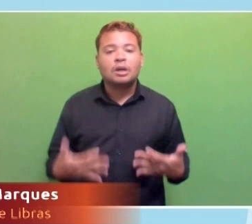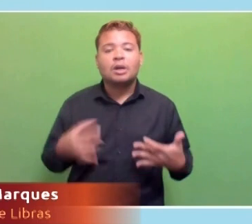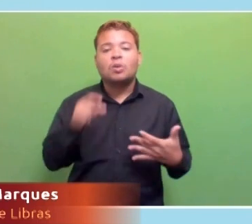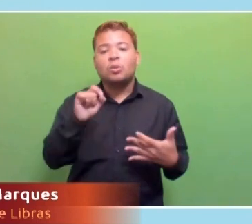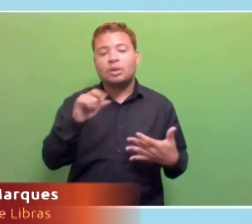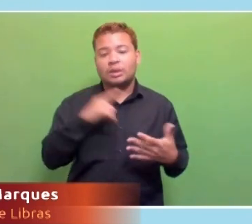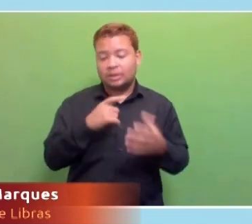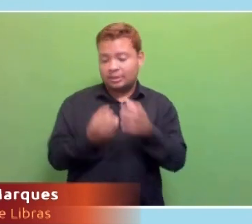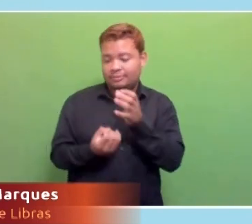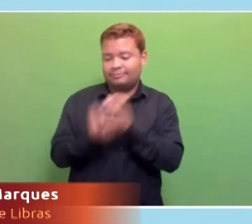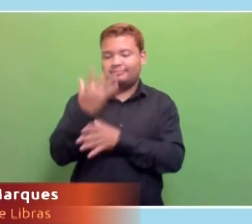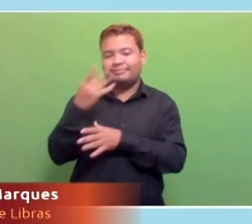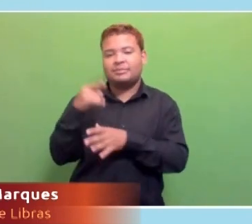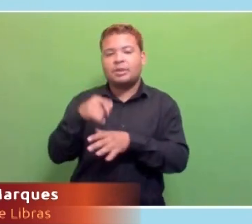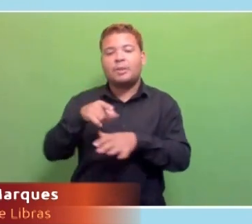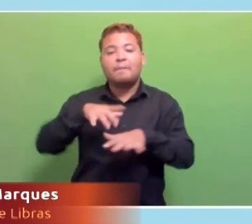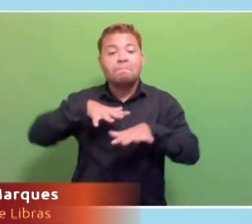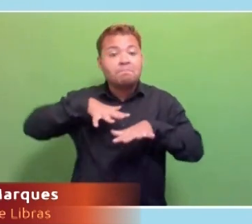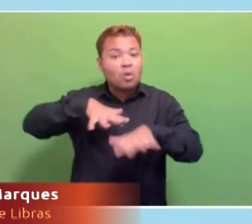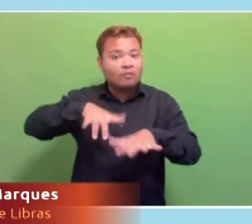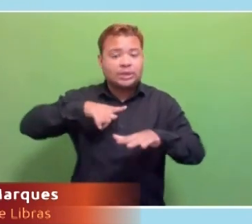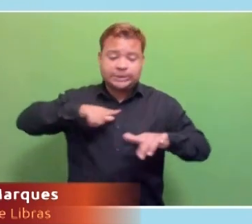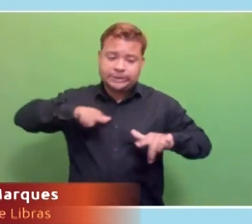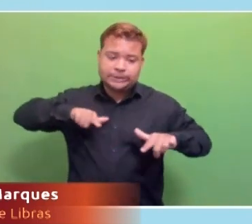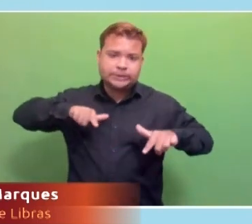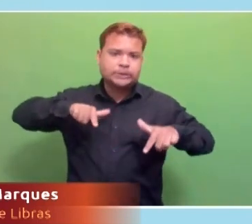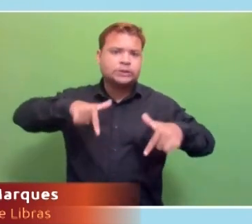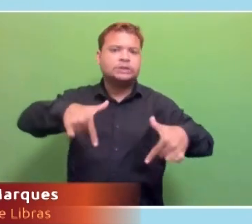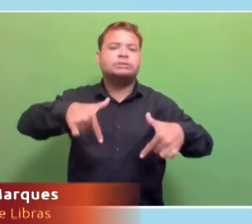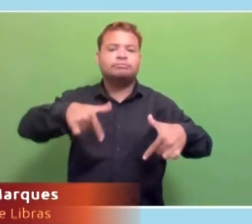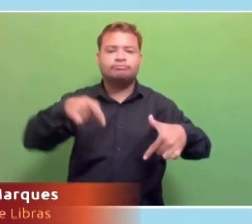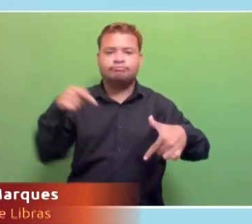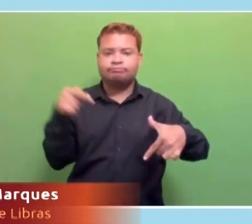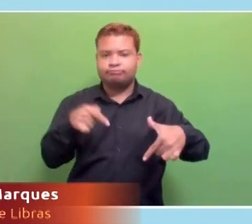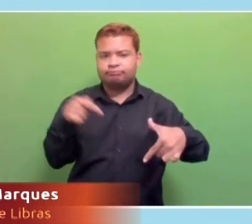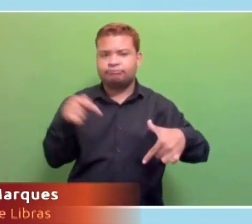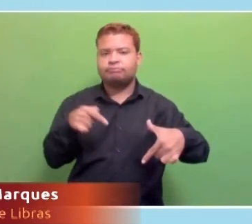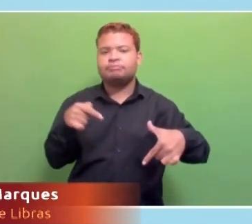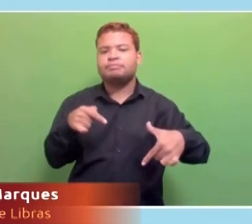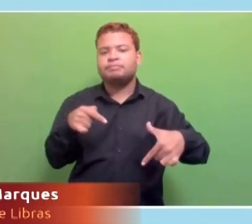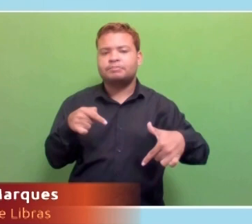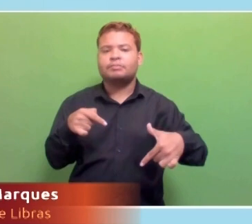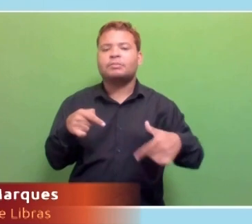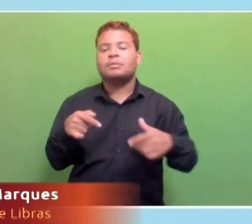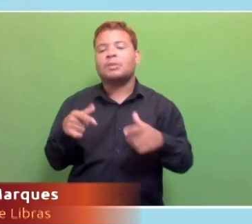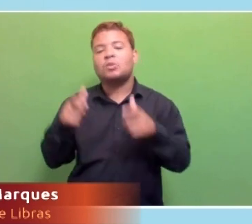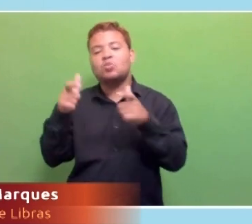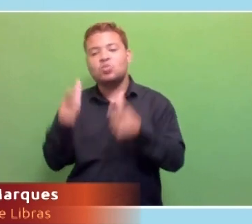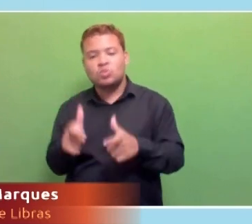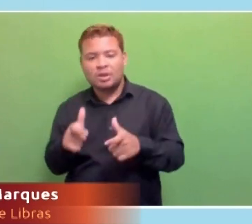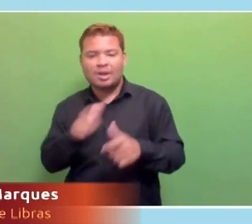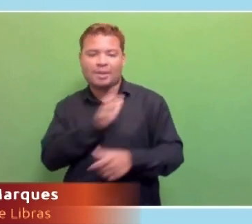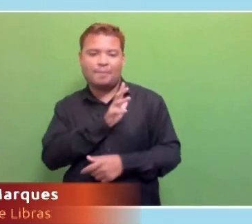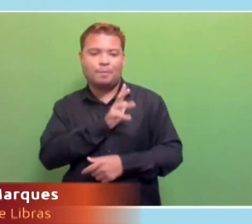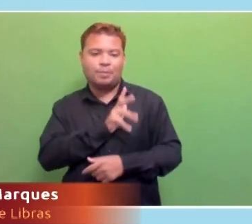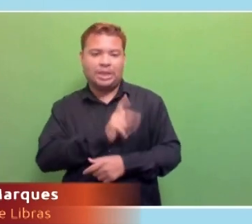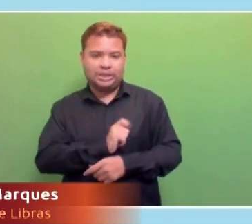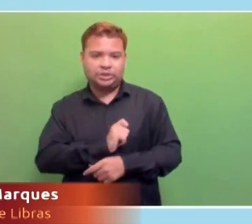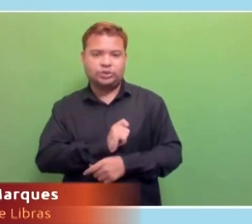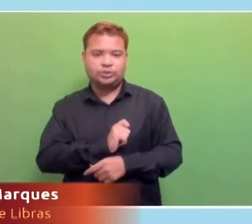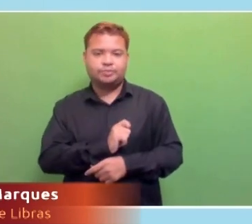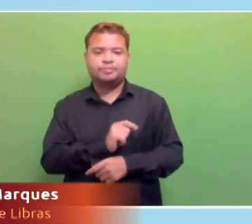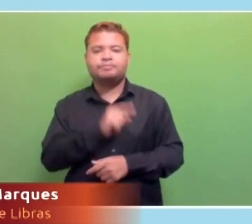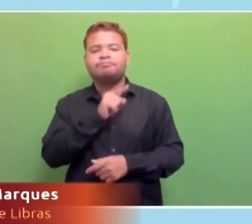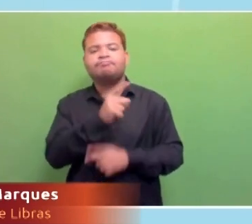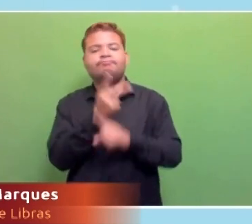surgimento desses movimentos, né, de resistência na Palestina, né? Que procuram,